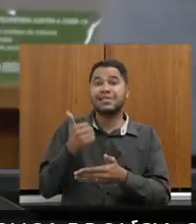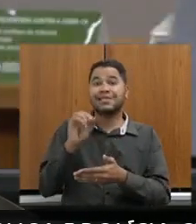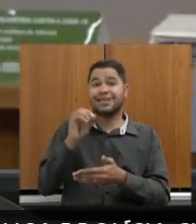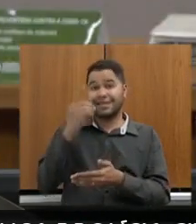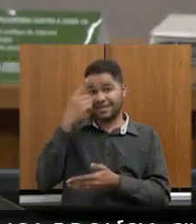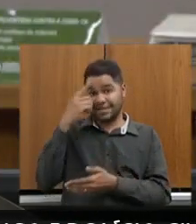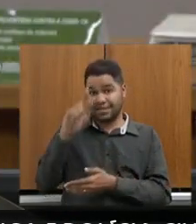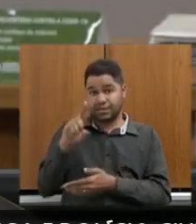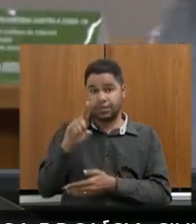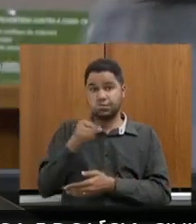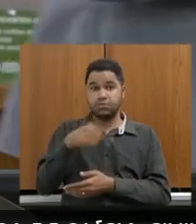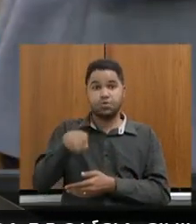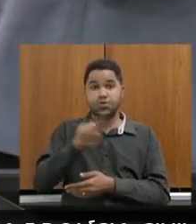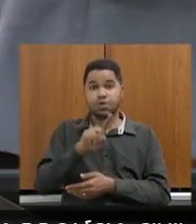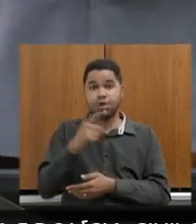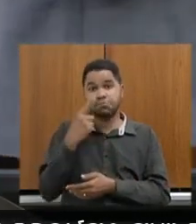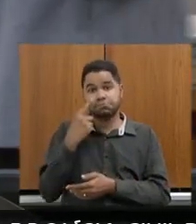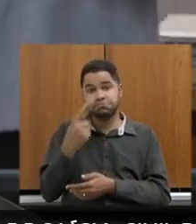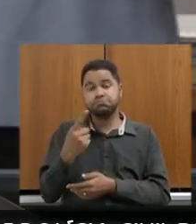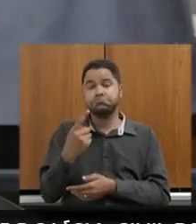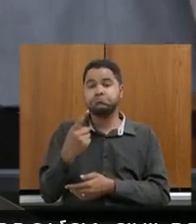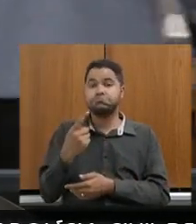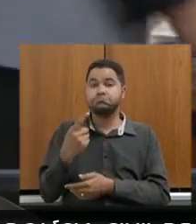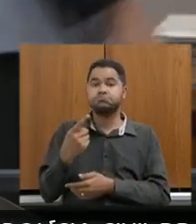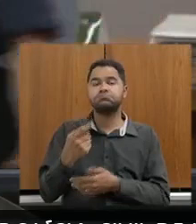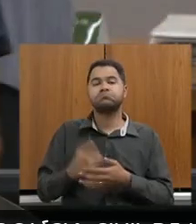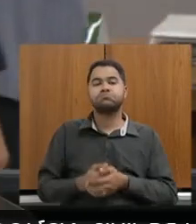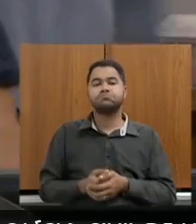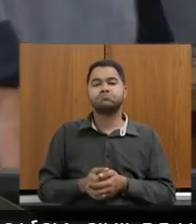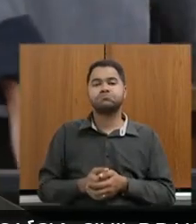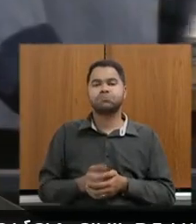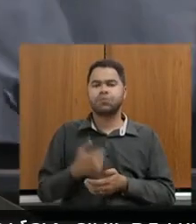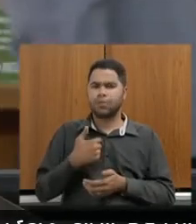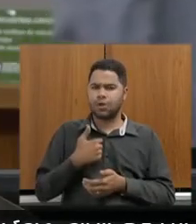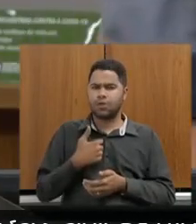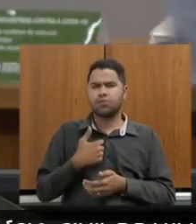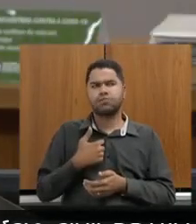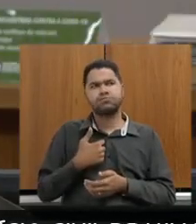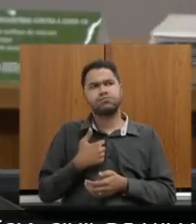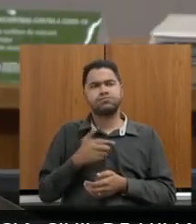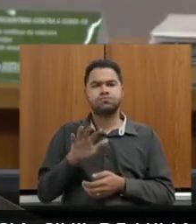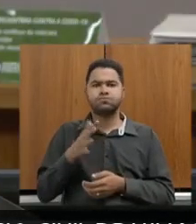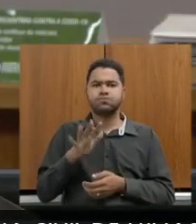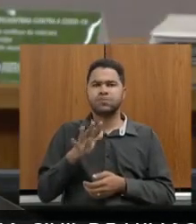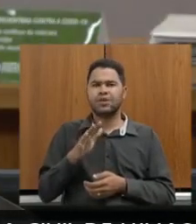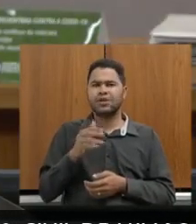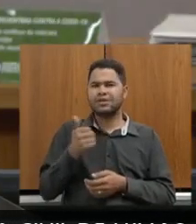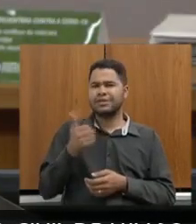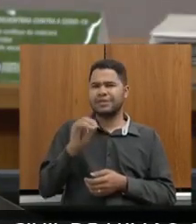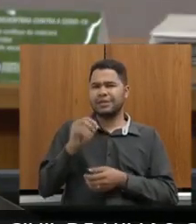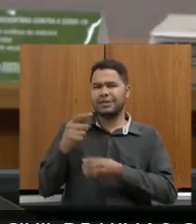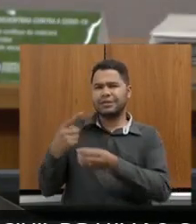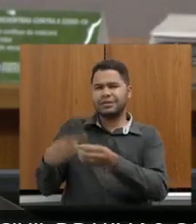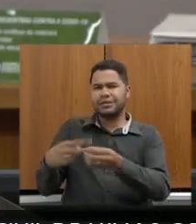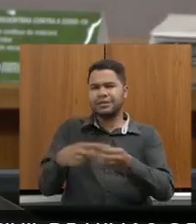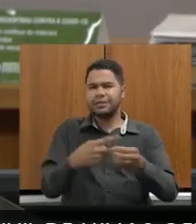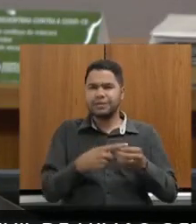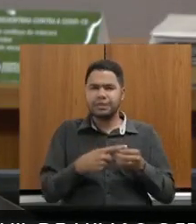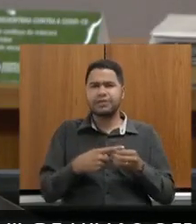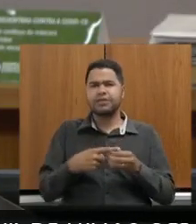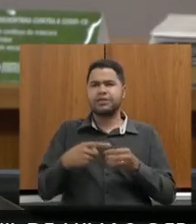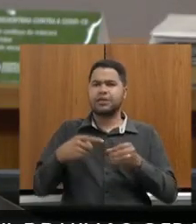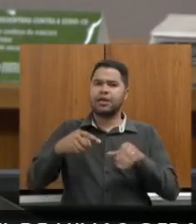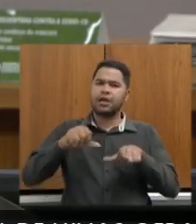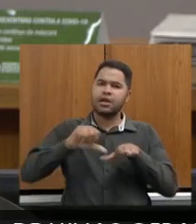dez dias para se ter uma ideia pessoalmente eu estive aproximadamente tive dessa idades tive Nova